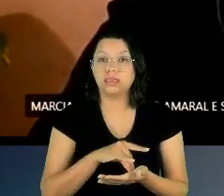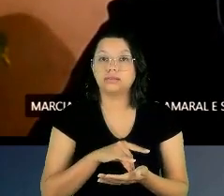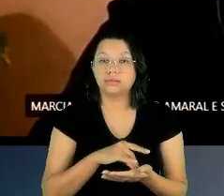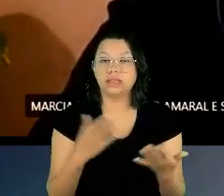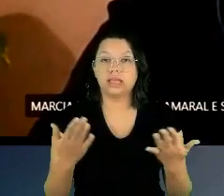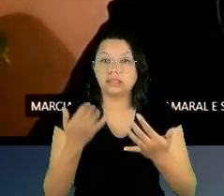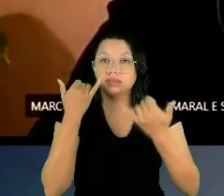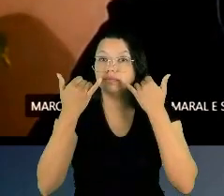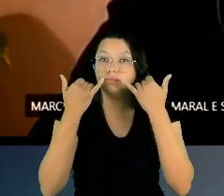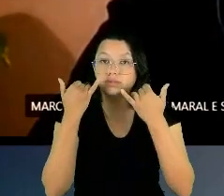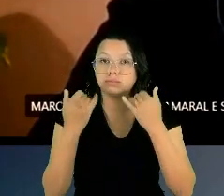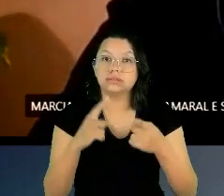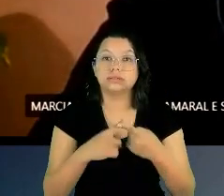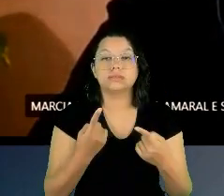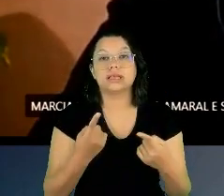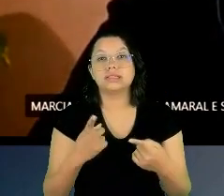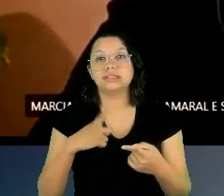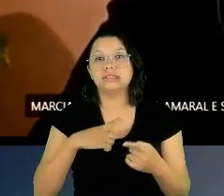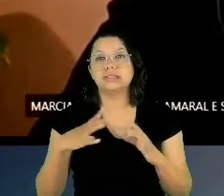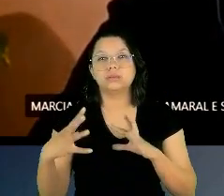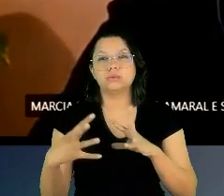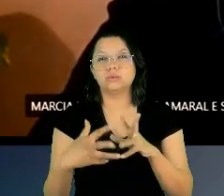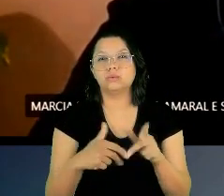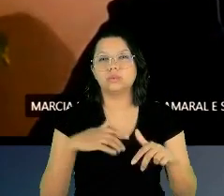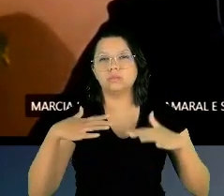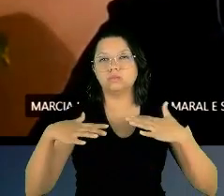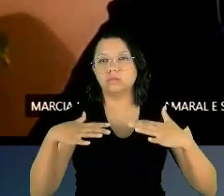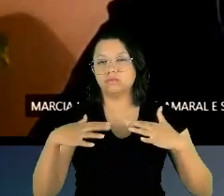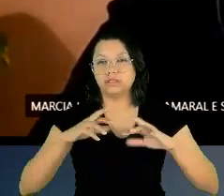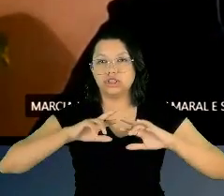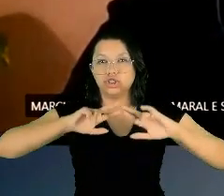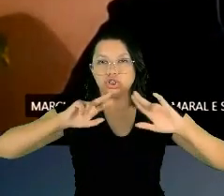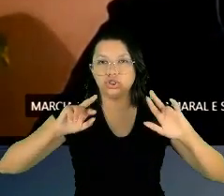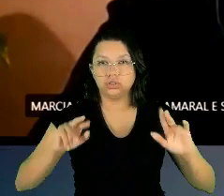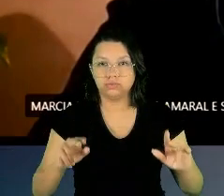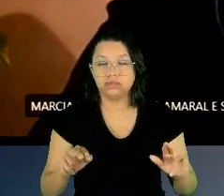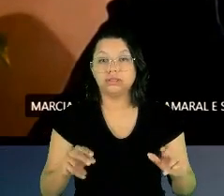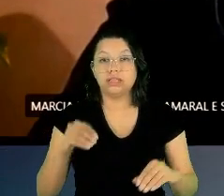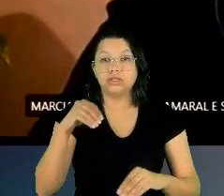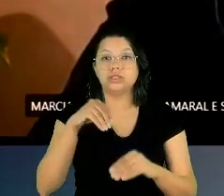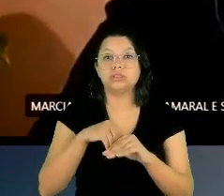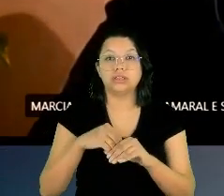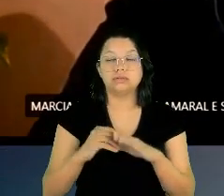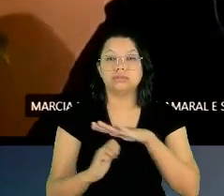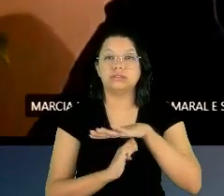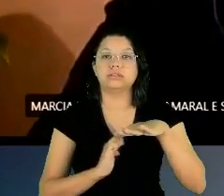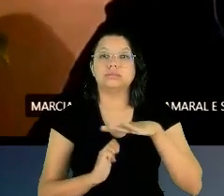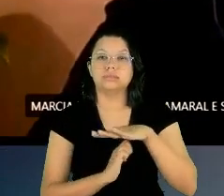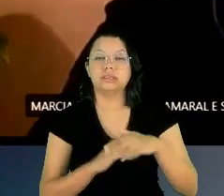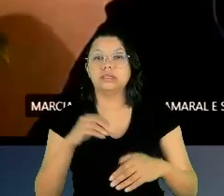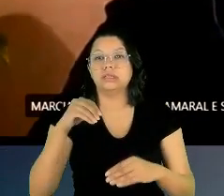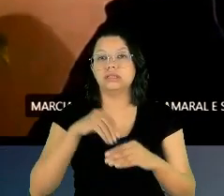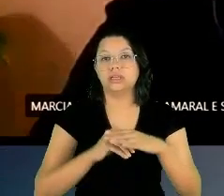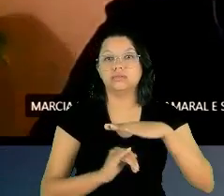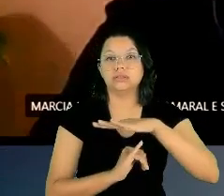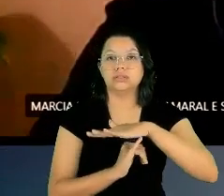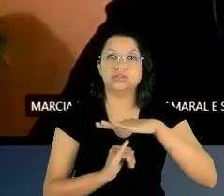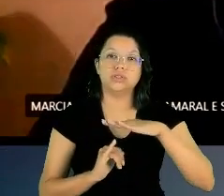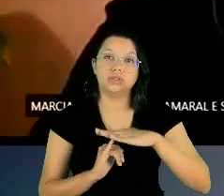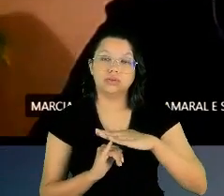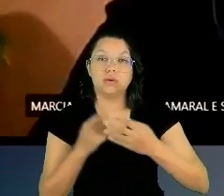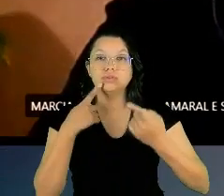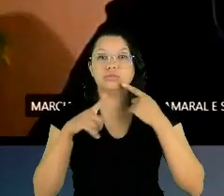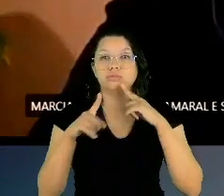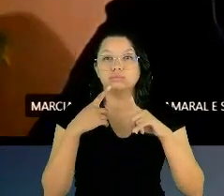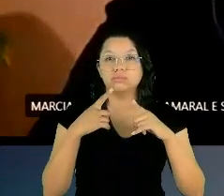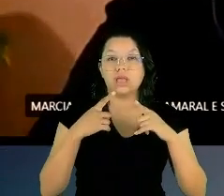infelizmente, é real nesses dados, mas que tem todo um movimento aí da diversidade dentro das empresas, dentro